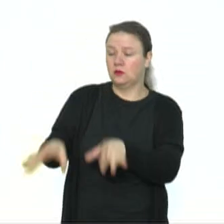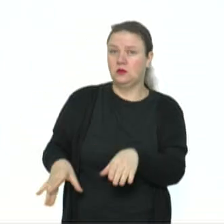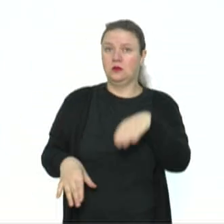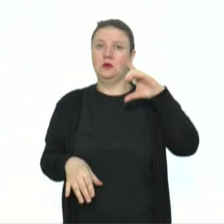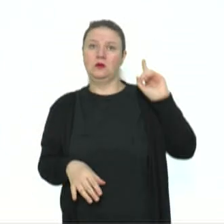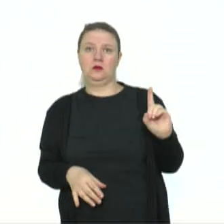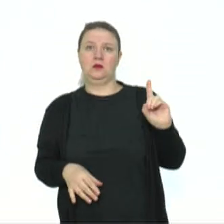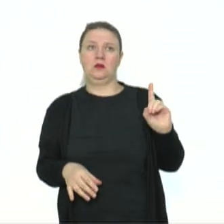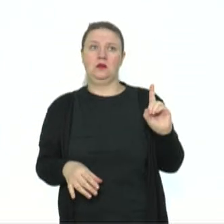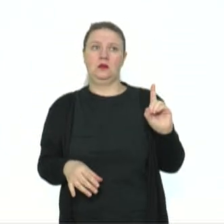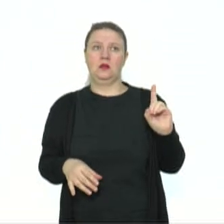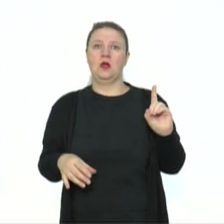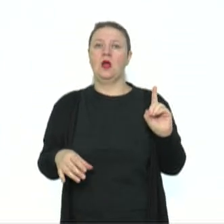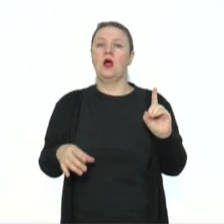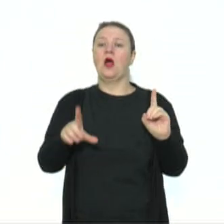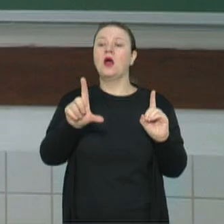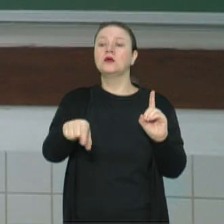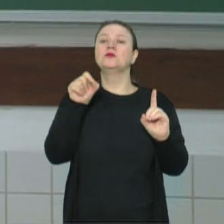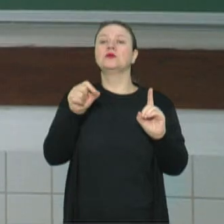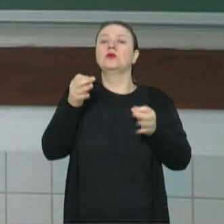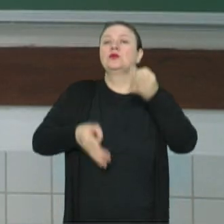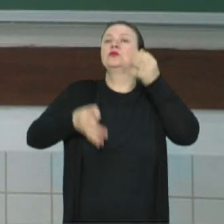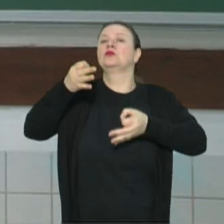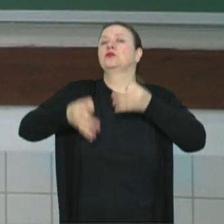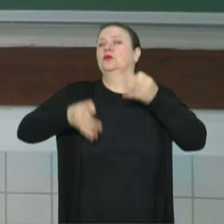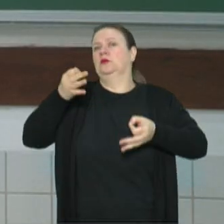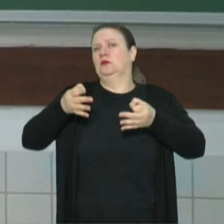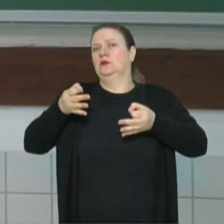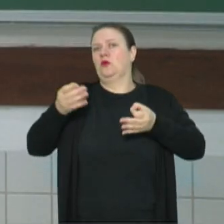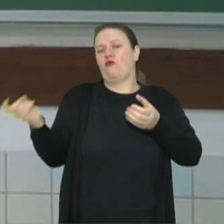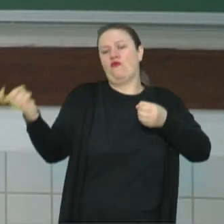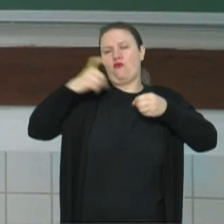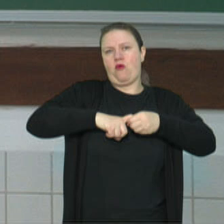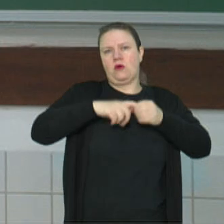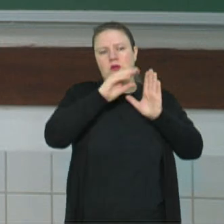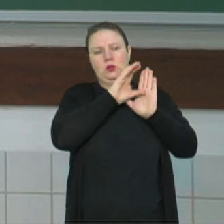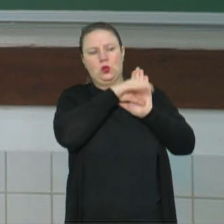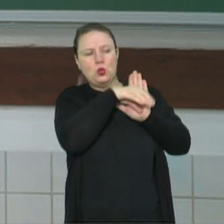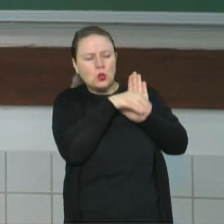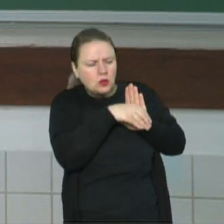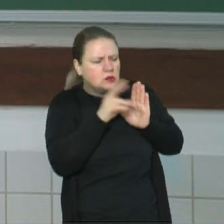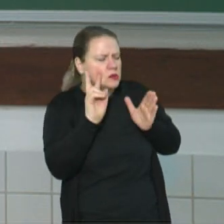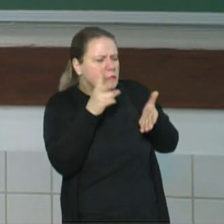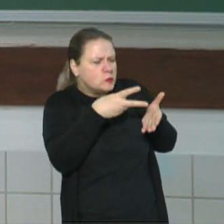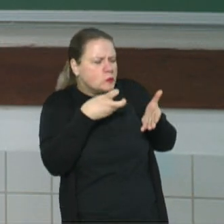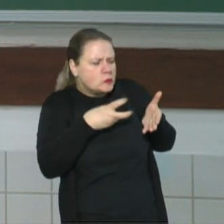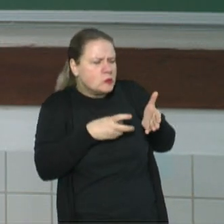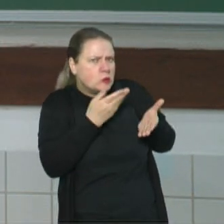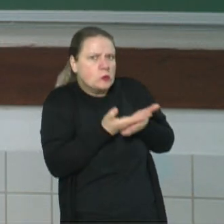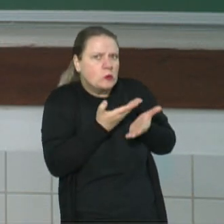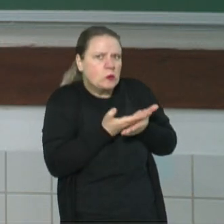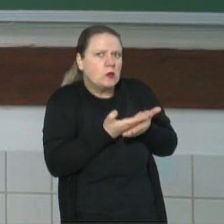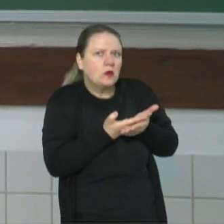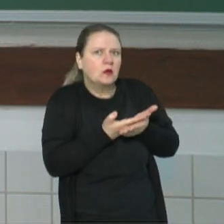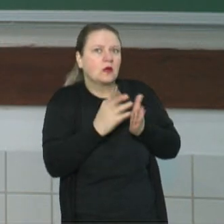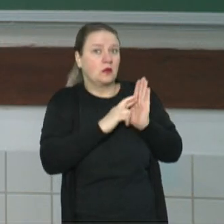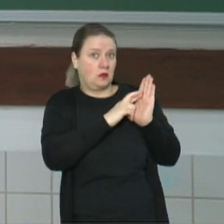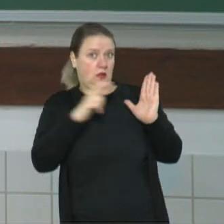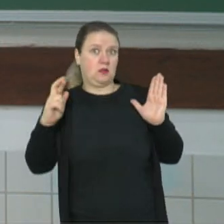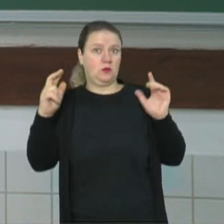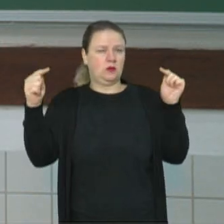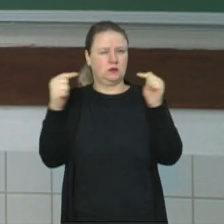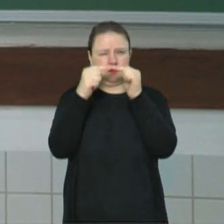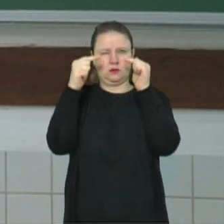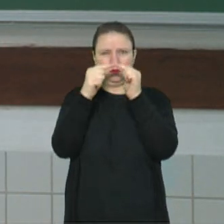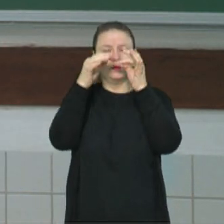D, decisão do árbitro. Então volta lá, rever os conceitos de como que pode levar a uma vitória, né? E marca